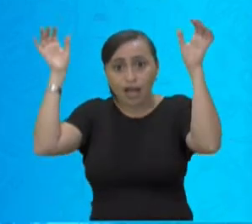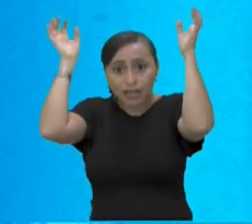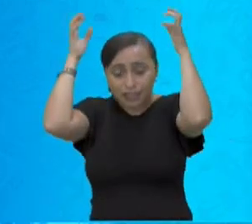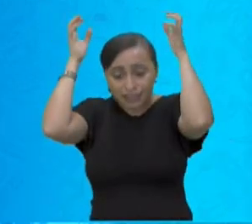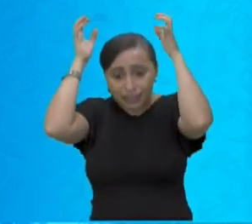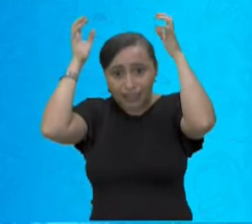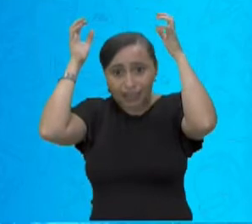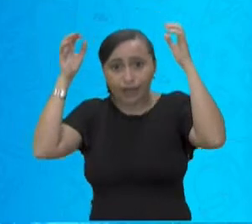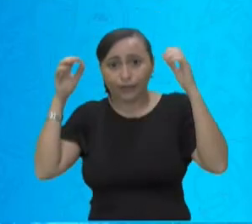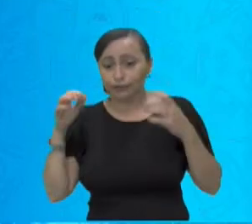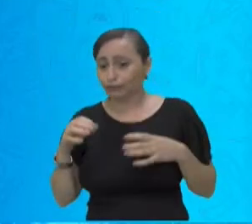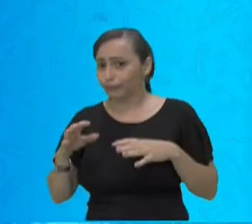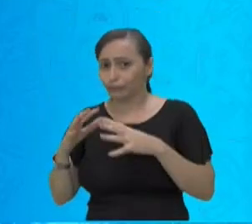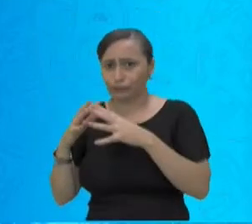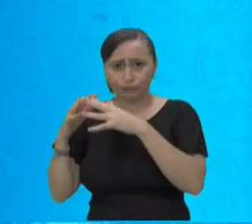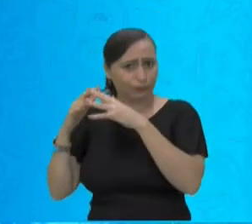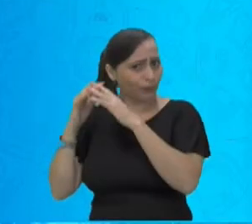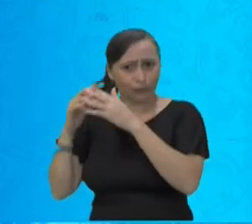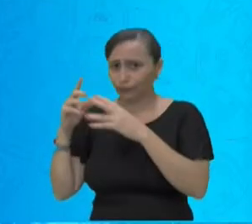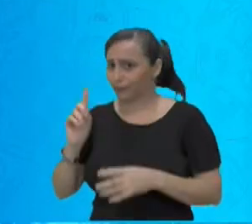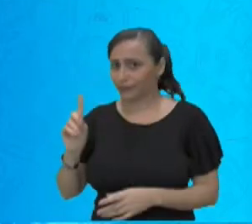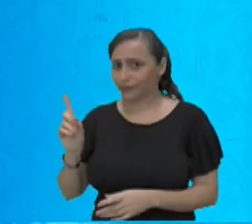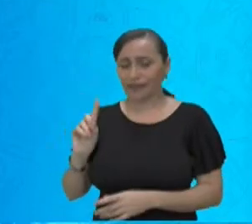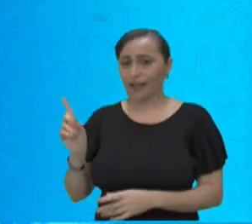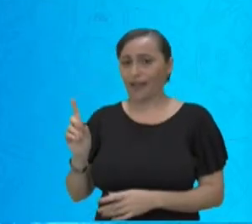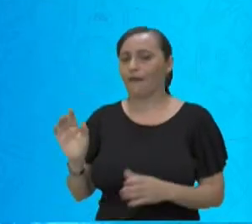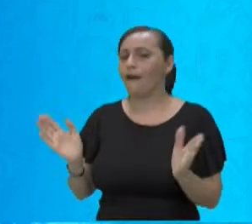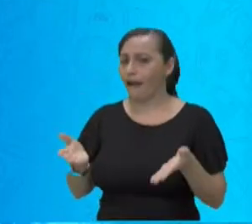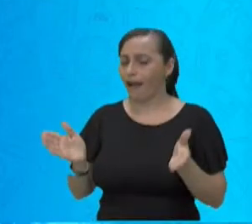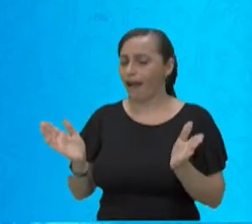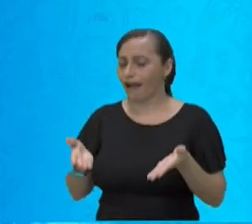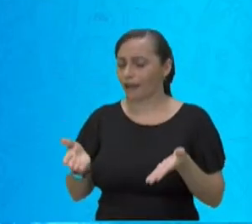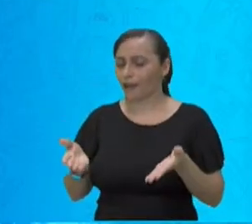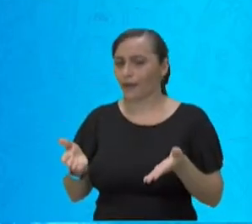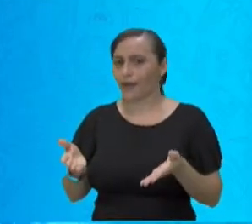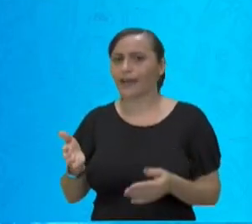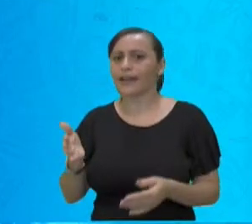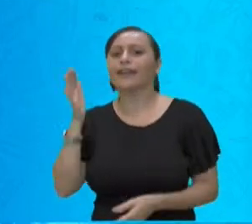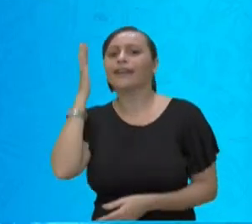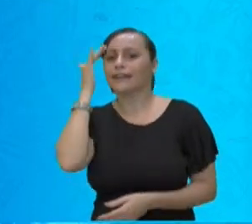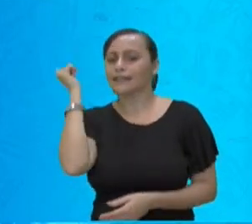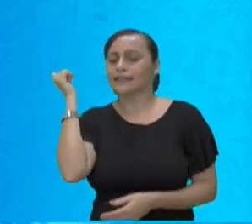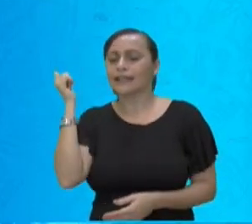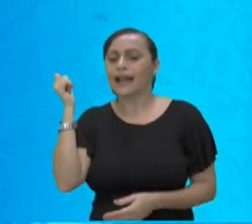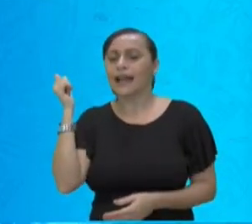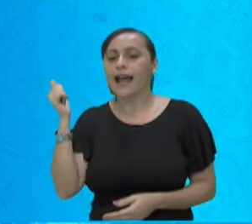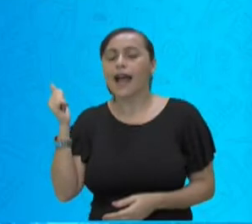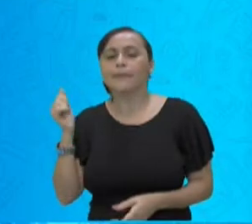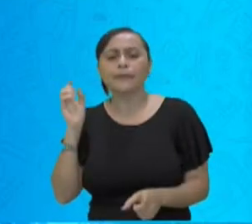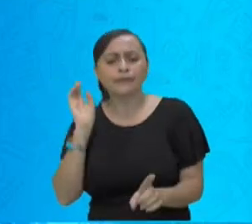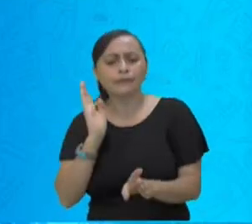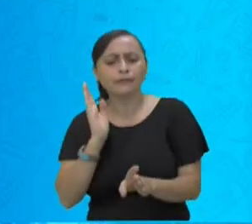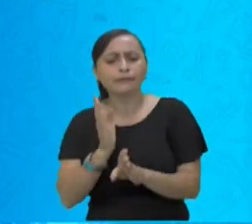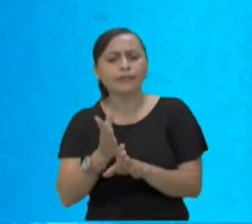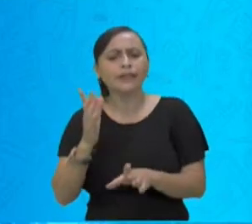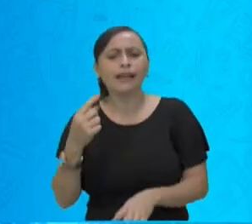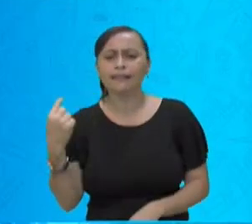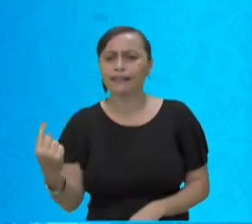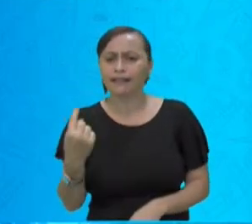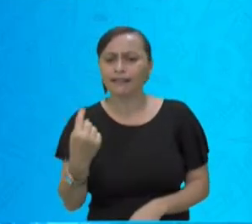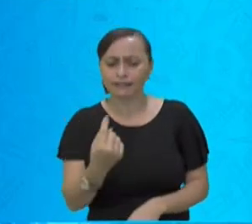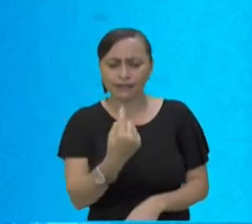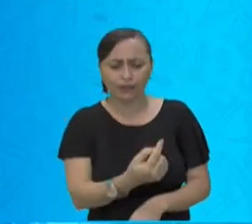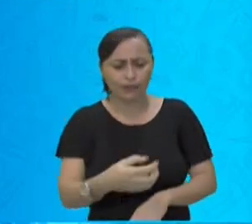não estava mais tão confuso e bagunçado agora ele vai saber encontrar em cada uma de suas